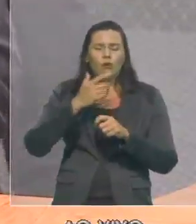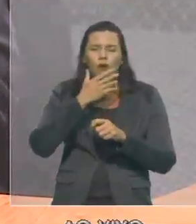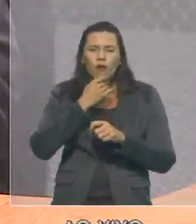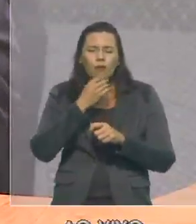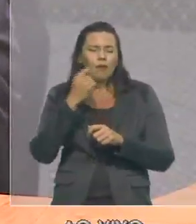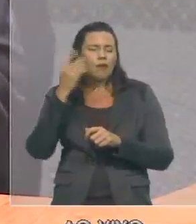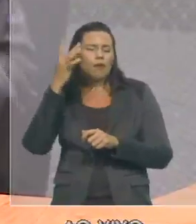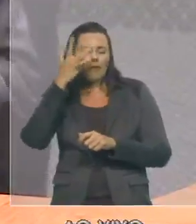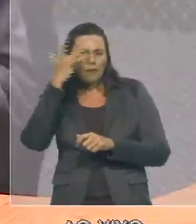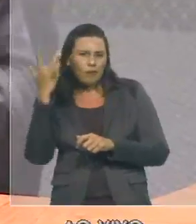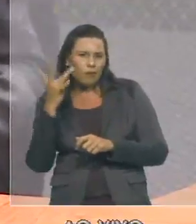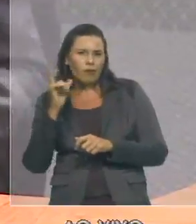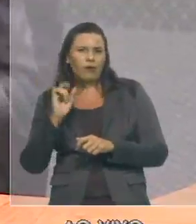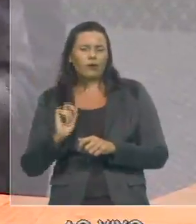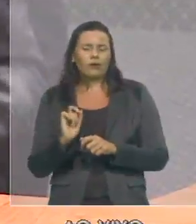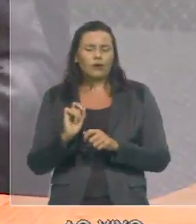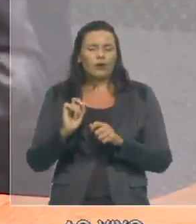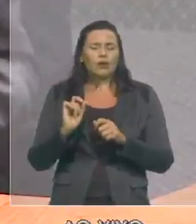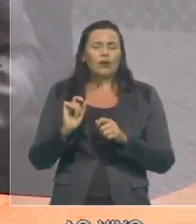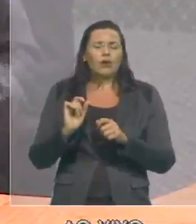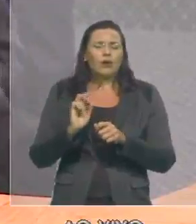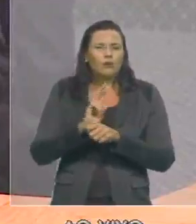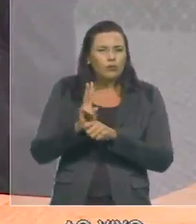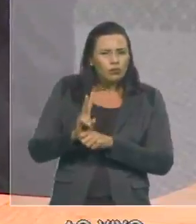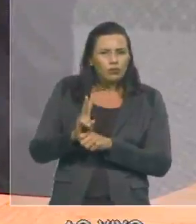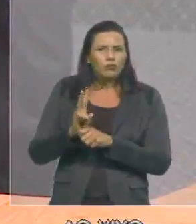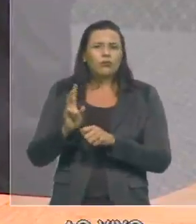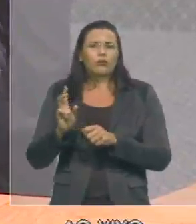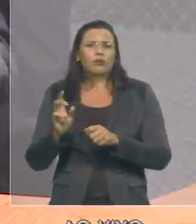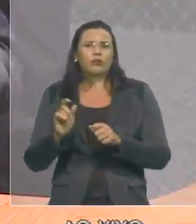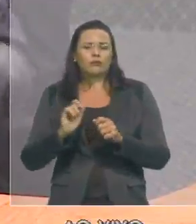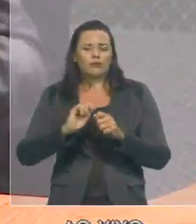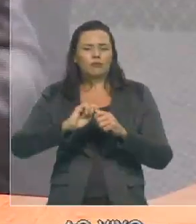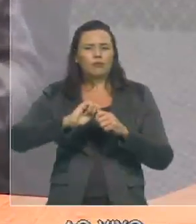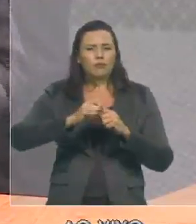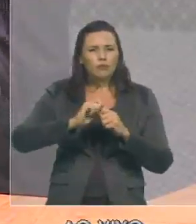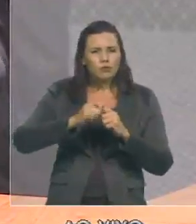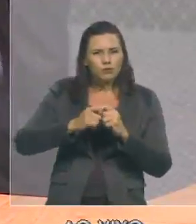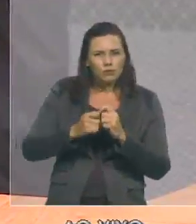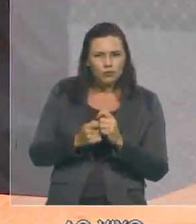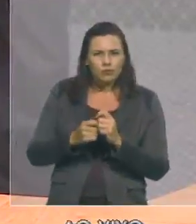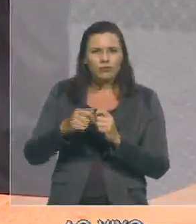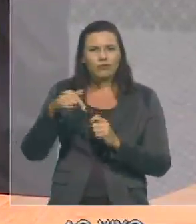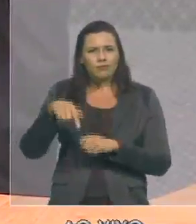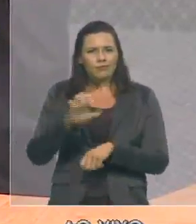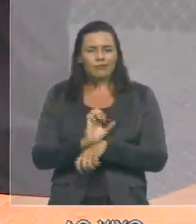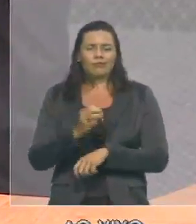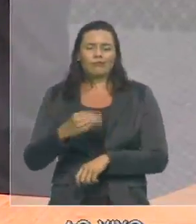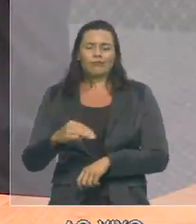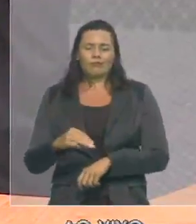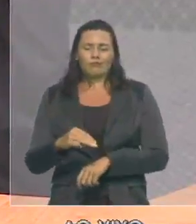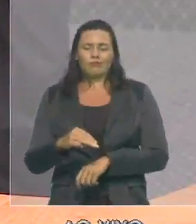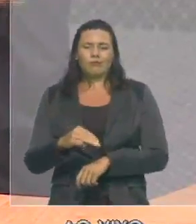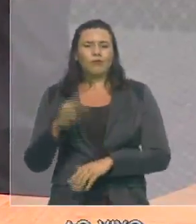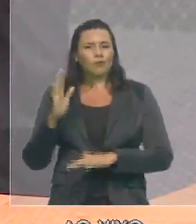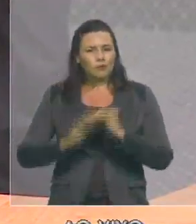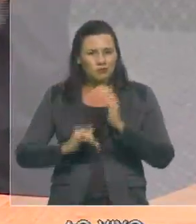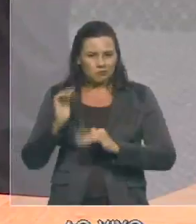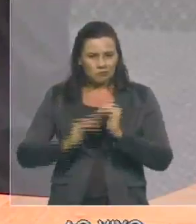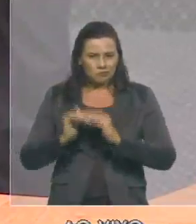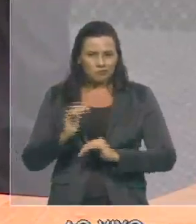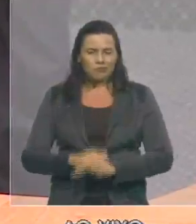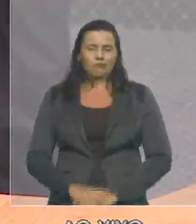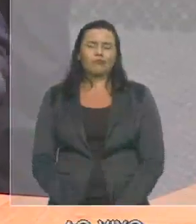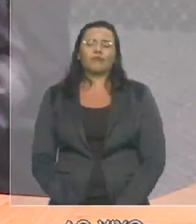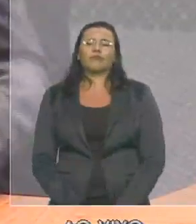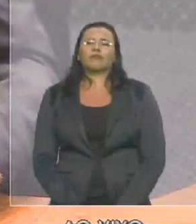Estado. E ela ficou muito entusiasmada realmente porque é um tema muito polêmico, difícil, mas que, na compreensão, senhor